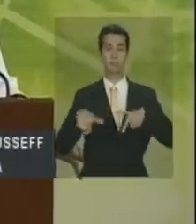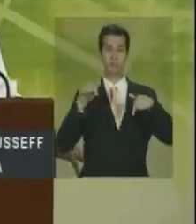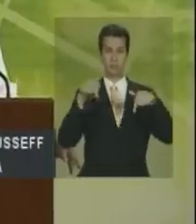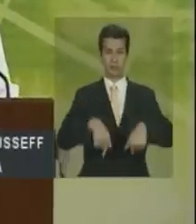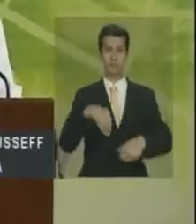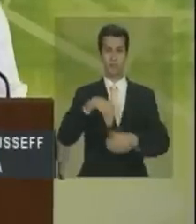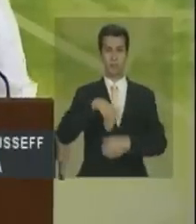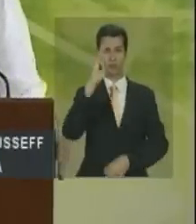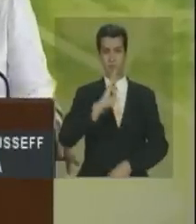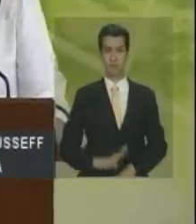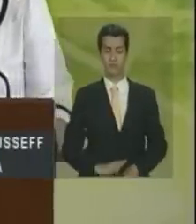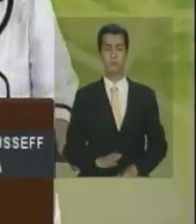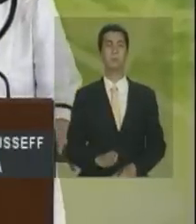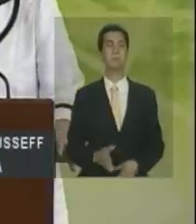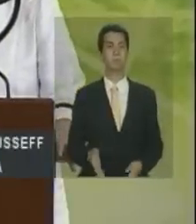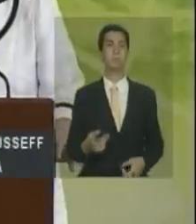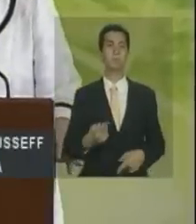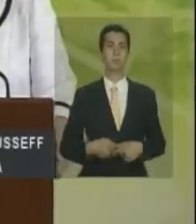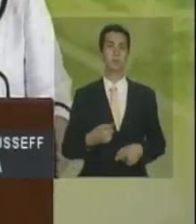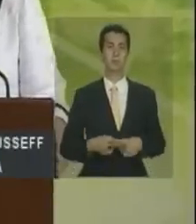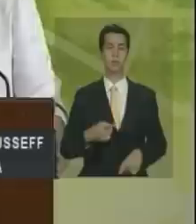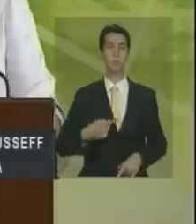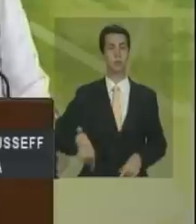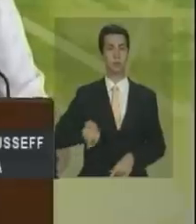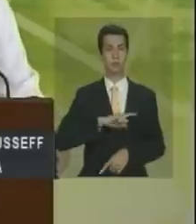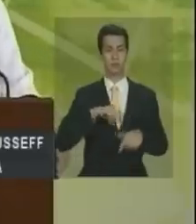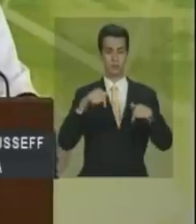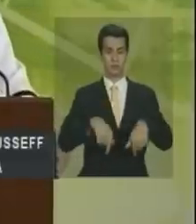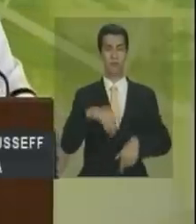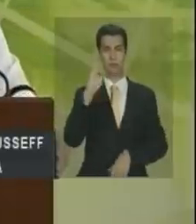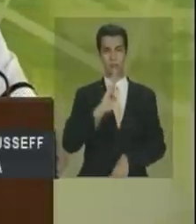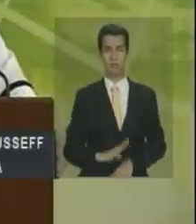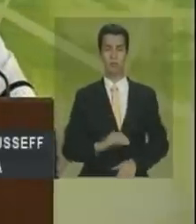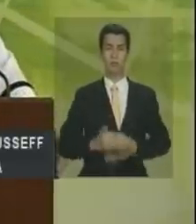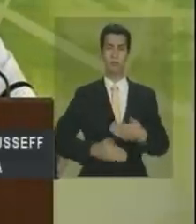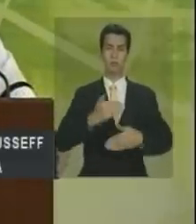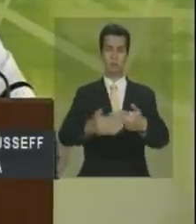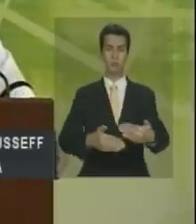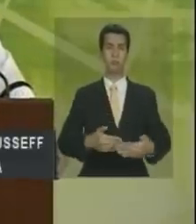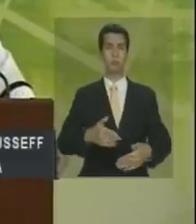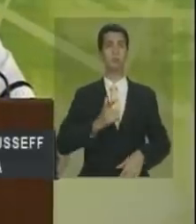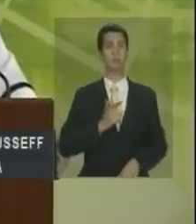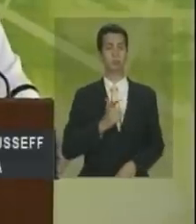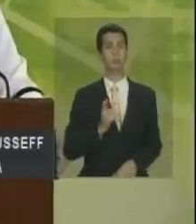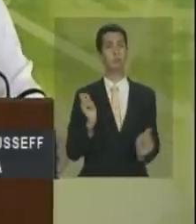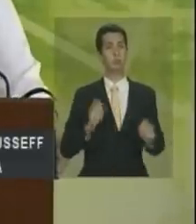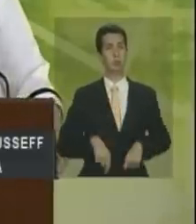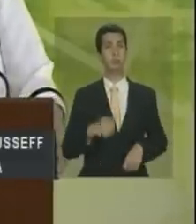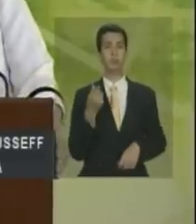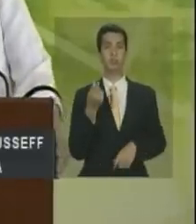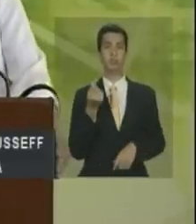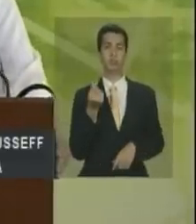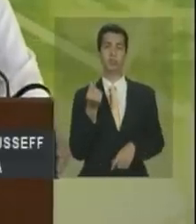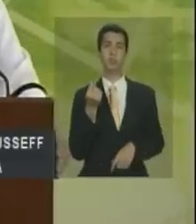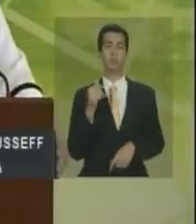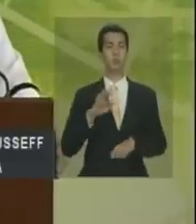Brasil, pois o nosso modelo de desenvolvimento é aberto ao capital estrangeiro.